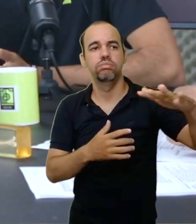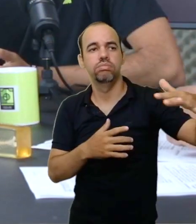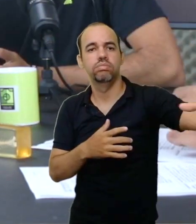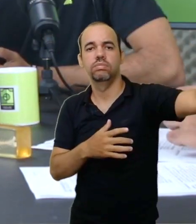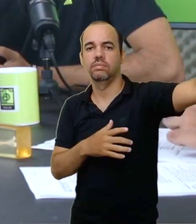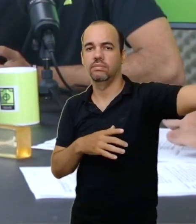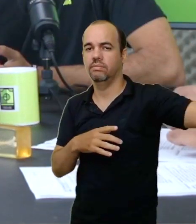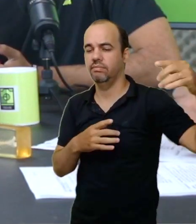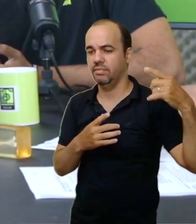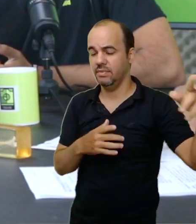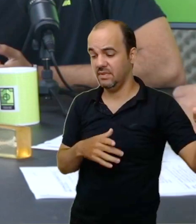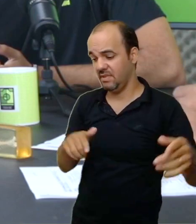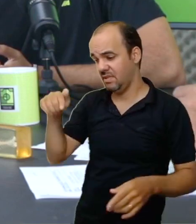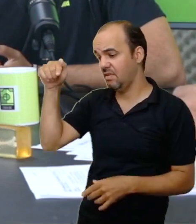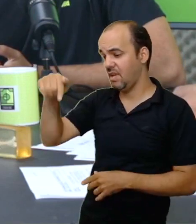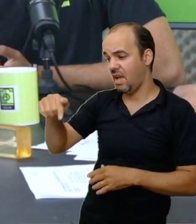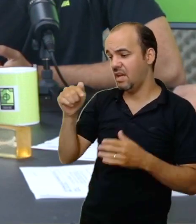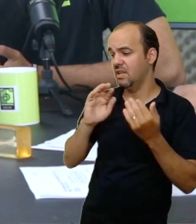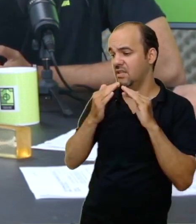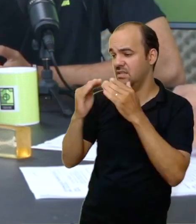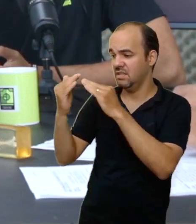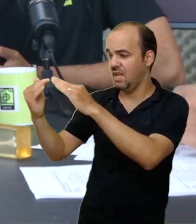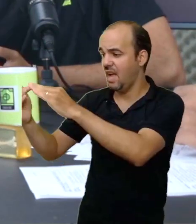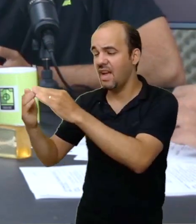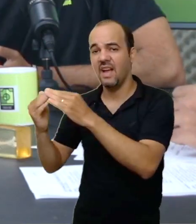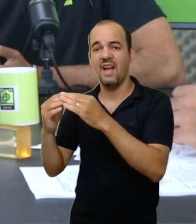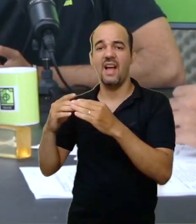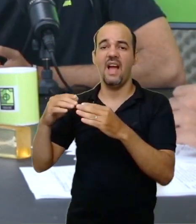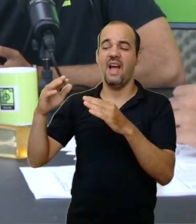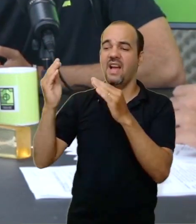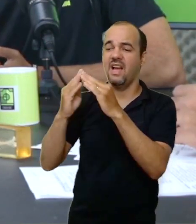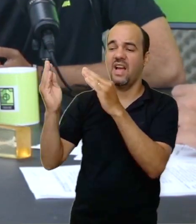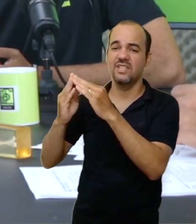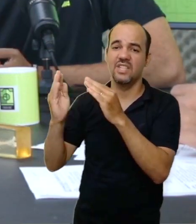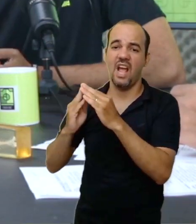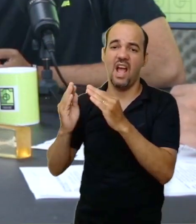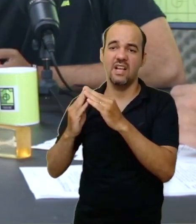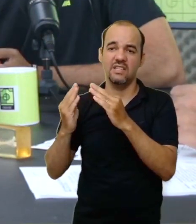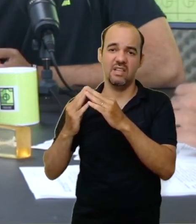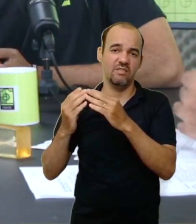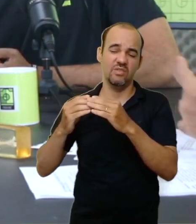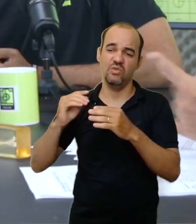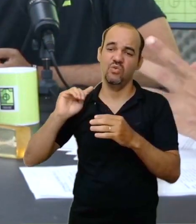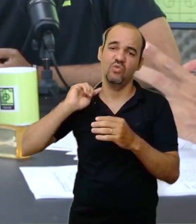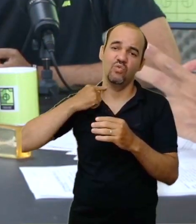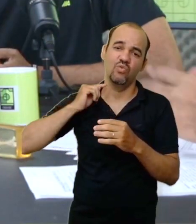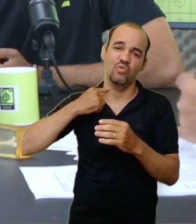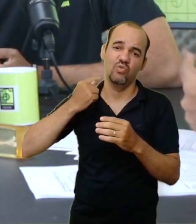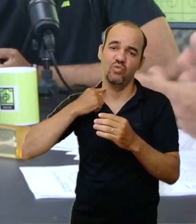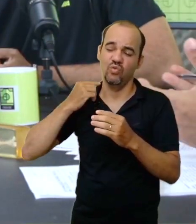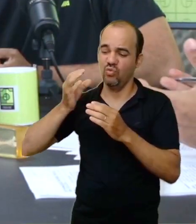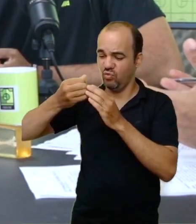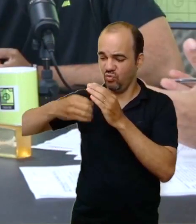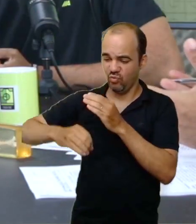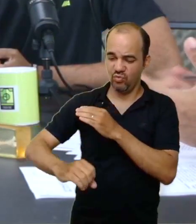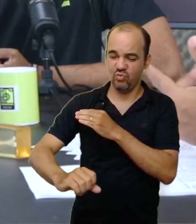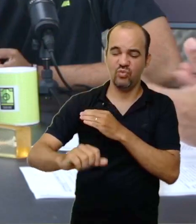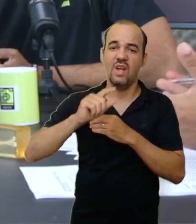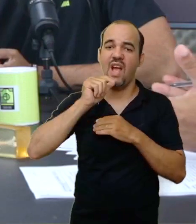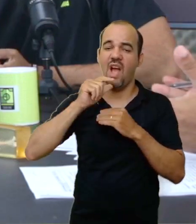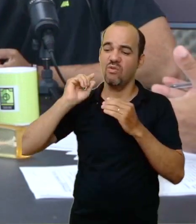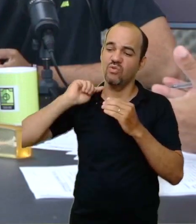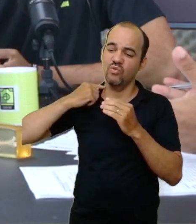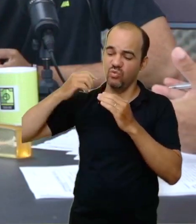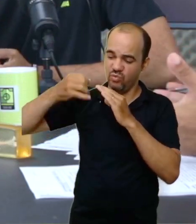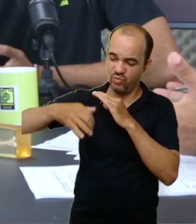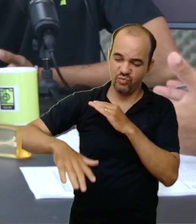o esgoto que a gente tem que não é tratado muitas vezes é despejado diretamente no mar. Então, é Ou bem de alguma próximo da forma, praia. mesmo que não seja despejado diretamente, de